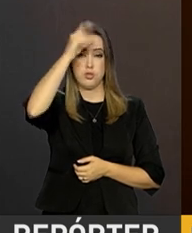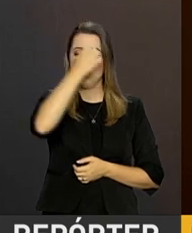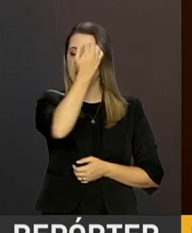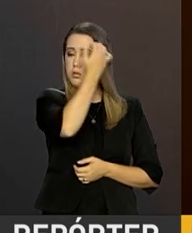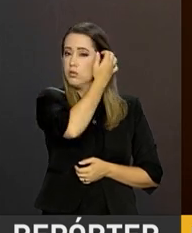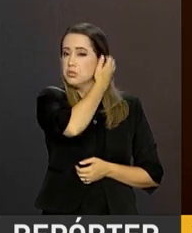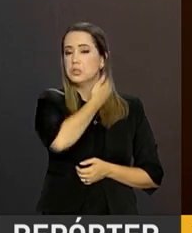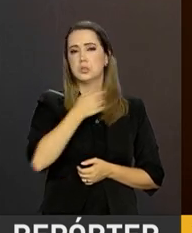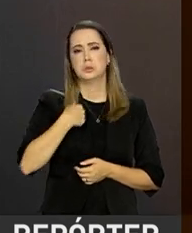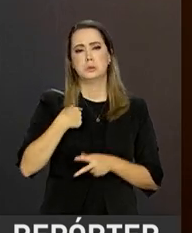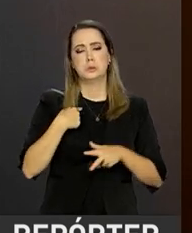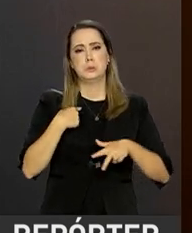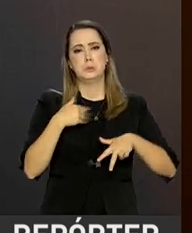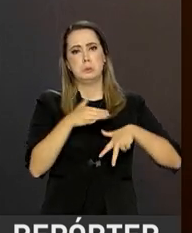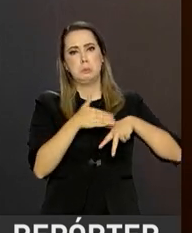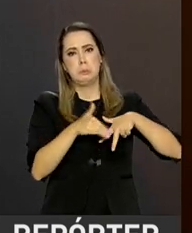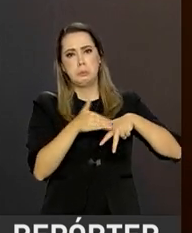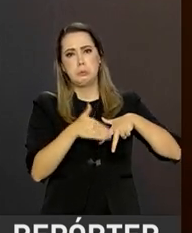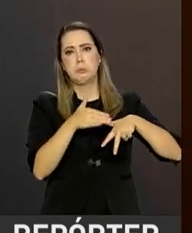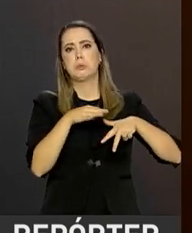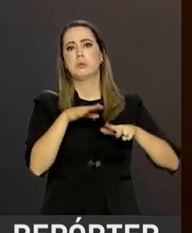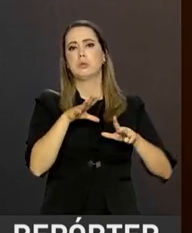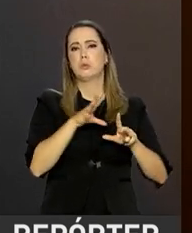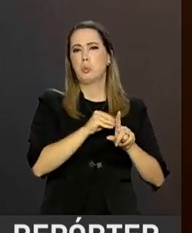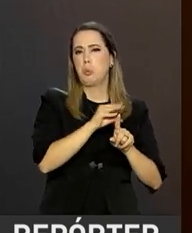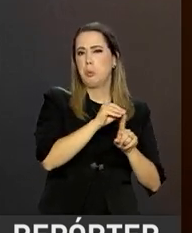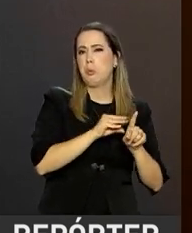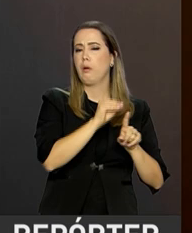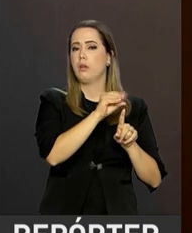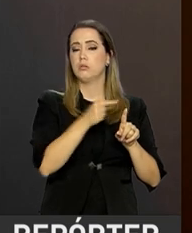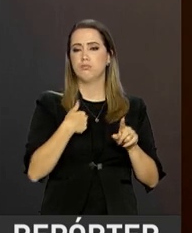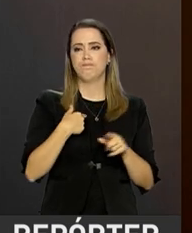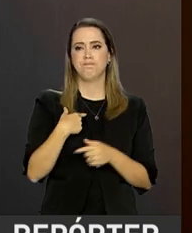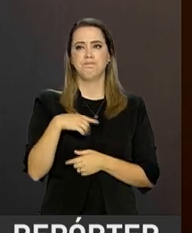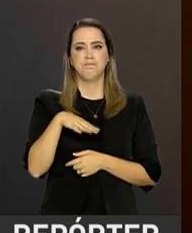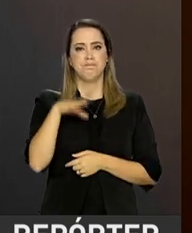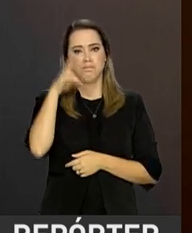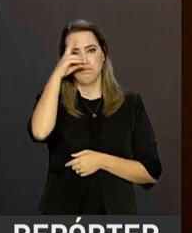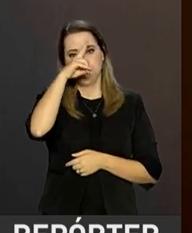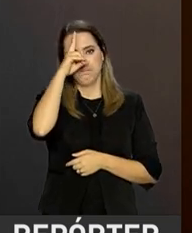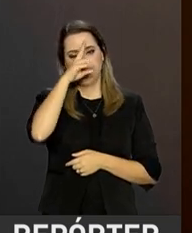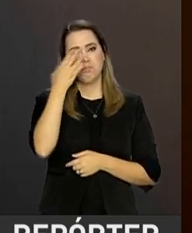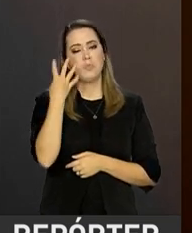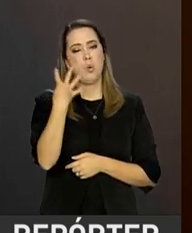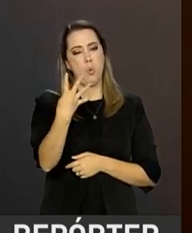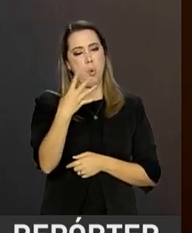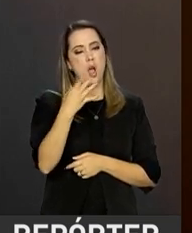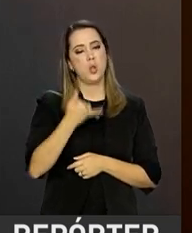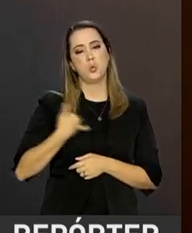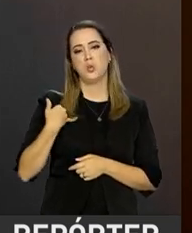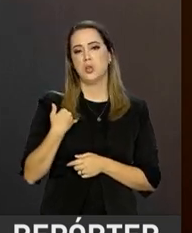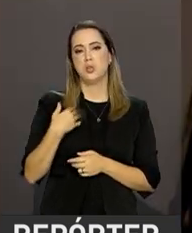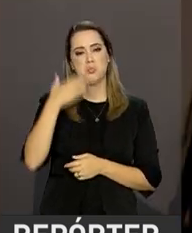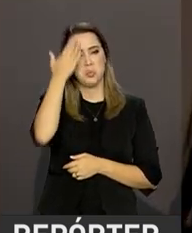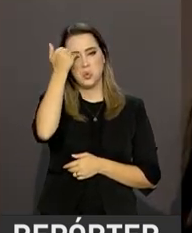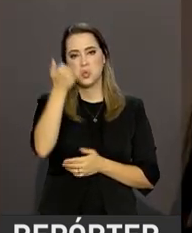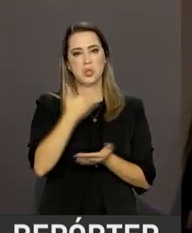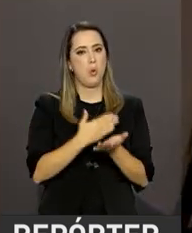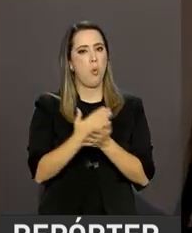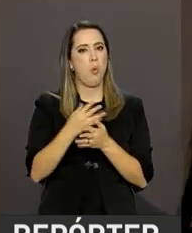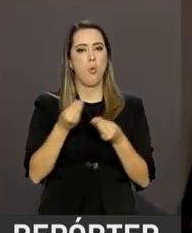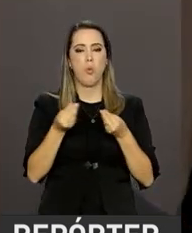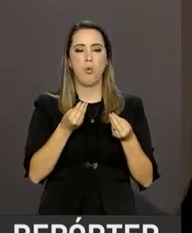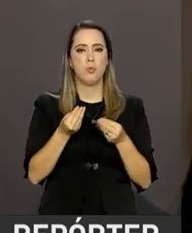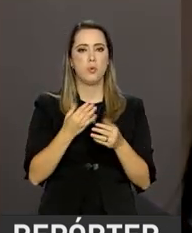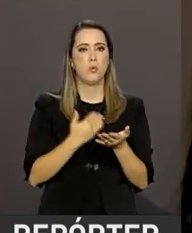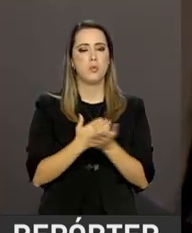Eu guardei isso porque eu sofri ameaças, então isso começou... Eu tenho lembrança de 4 anos, mas eu não sei quando que começou. Já adulta,